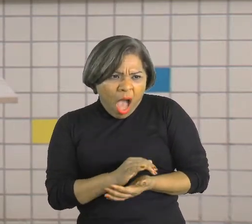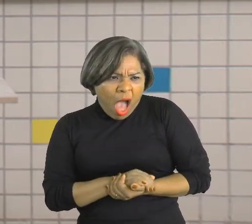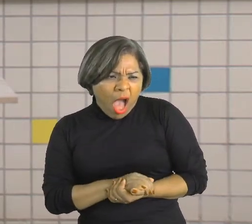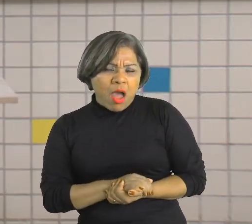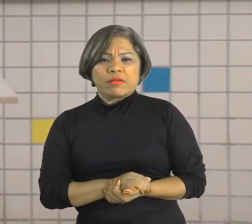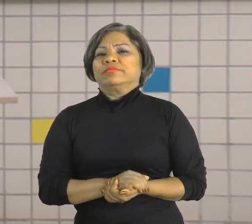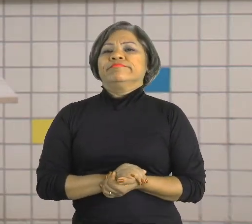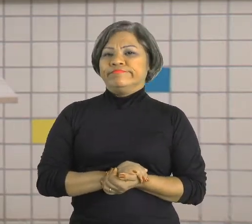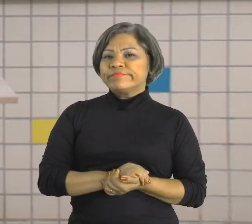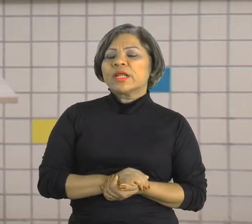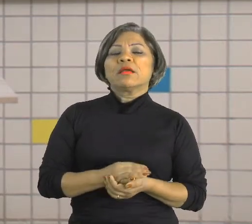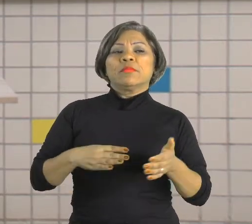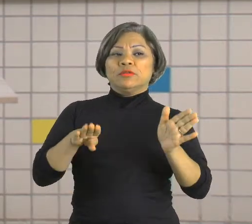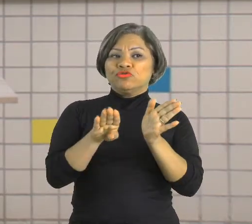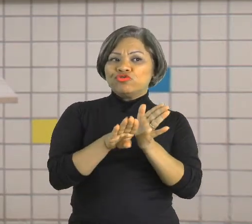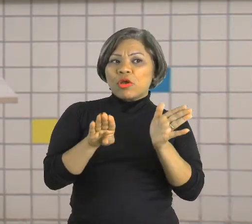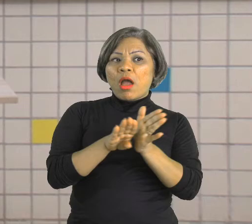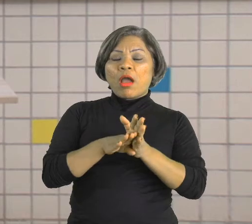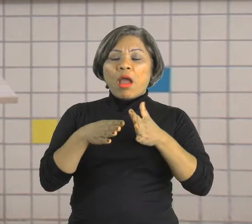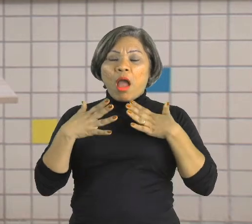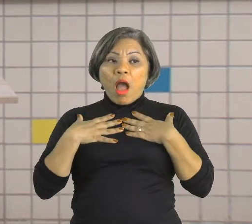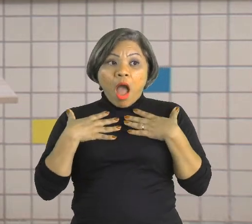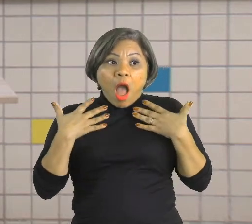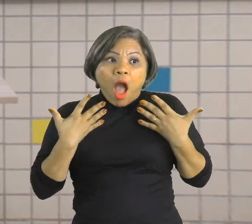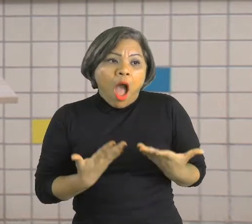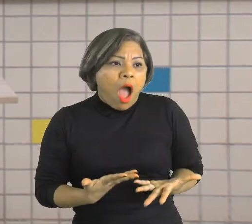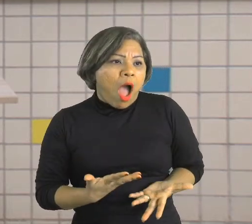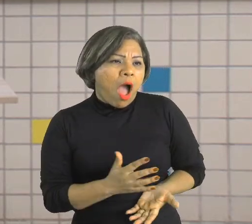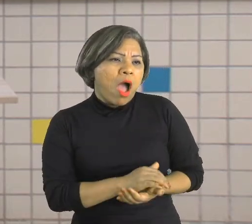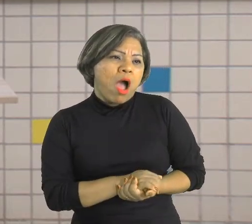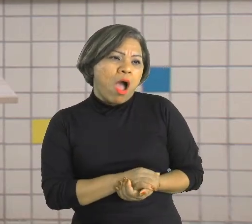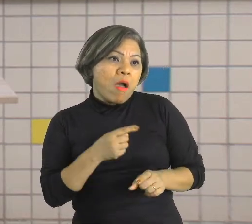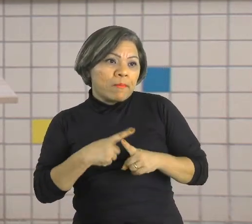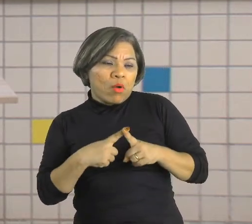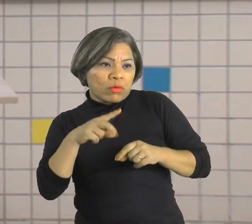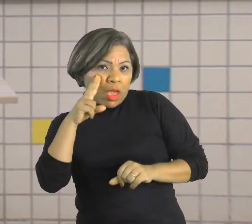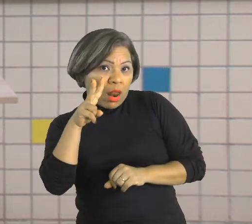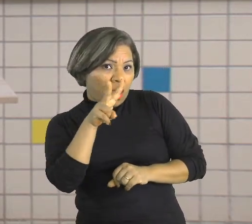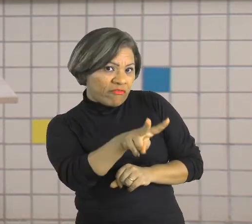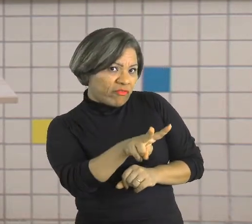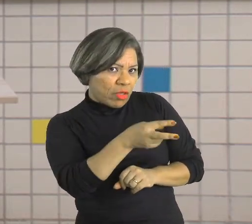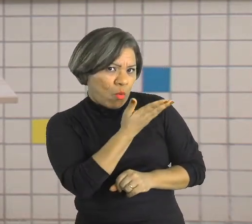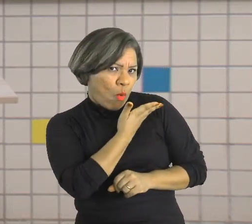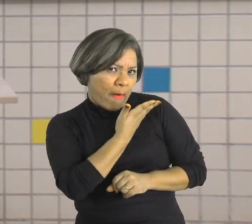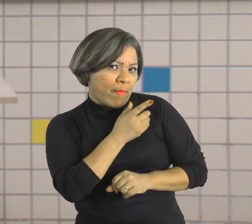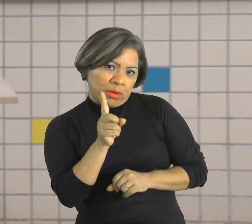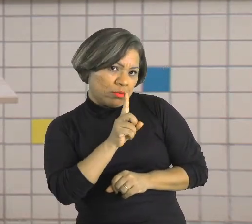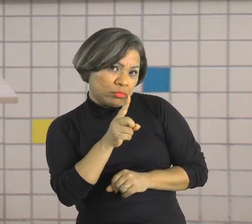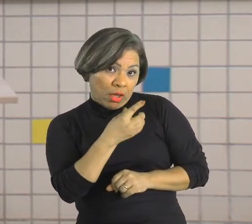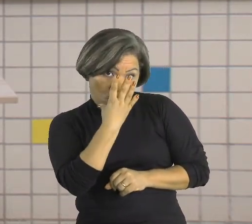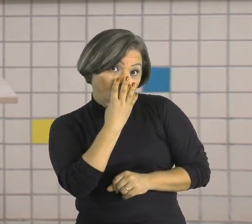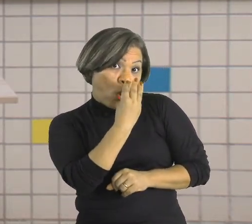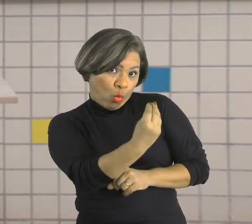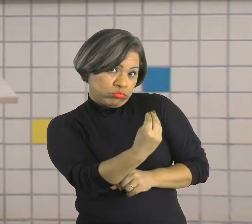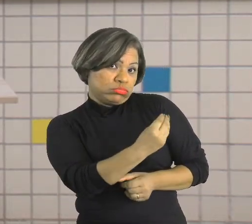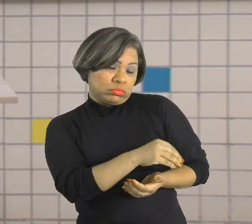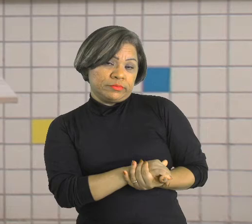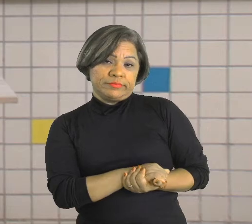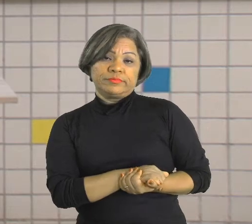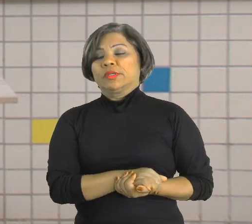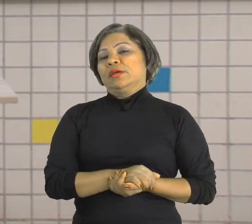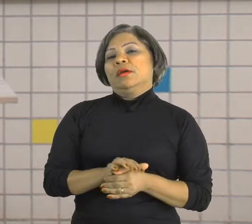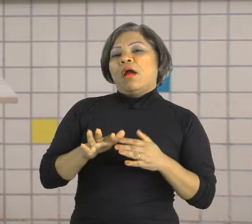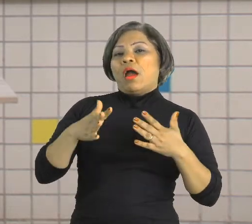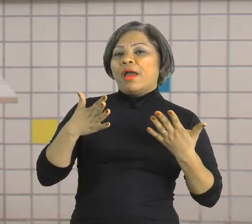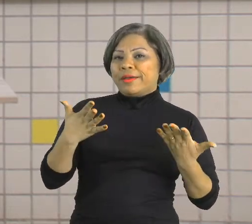né? E ela fica ali espantada e vê que eles não eram tão bacaninhas assim. Então vocês vão fazer